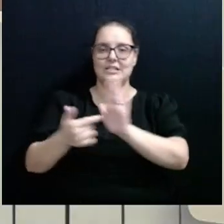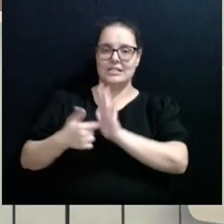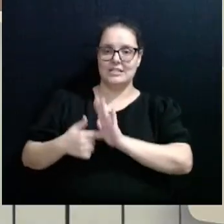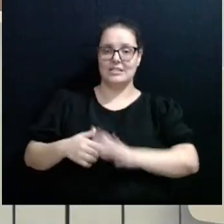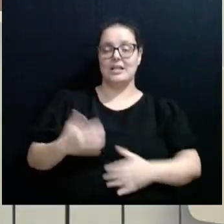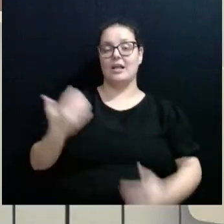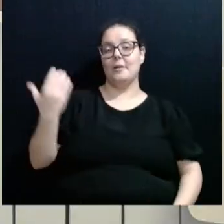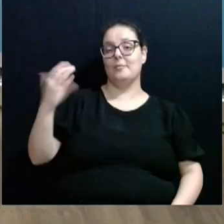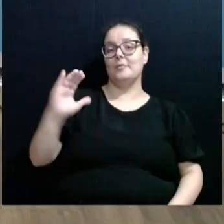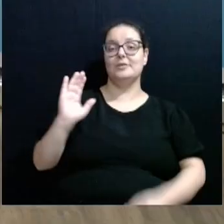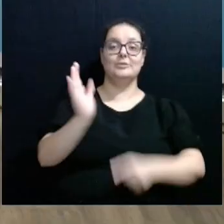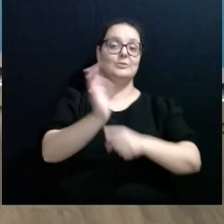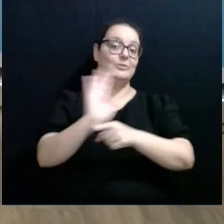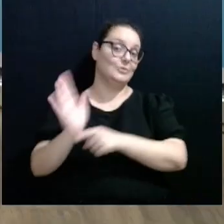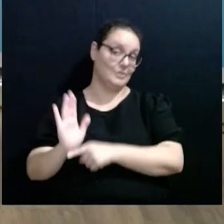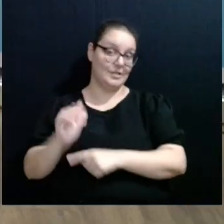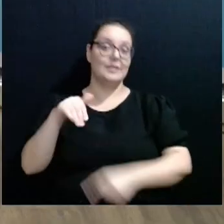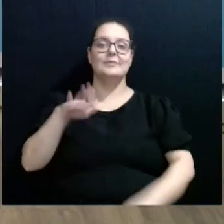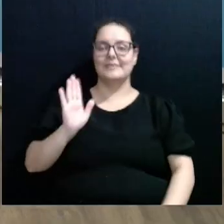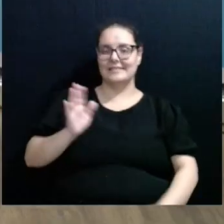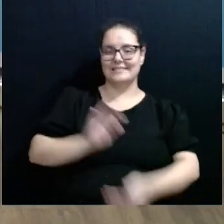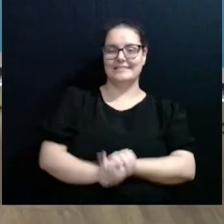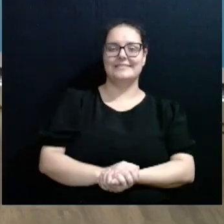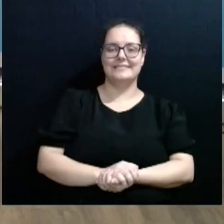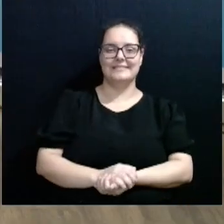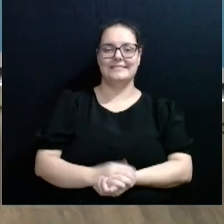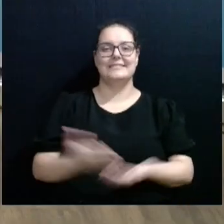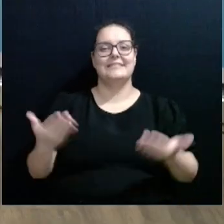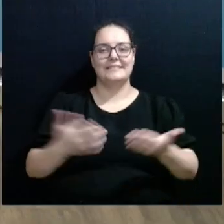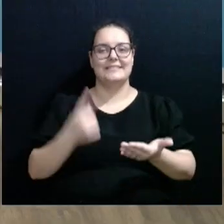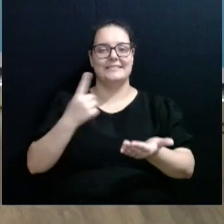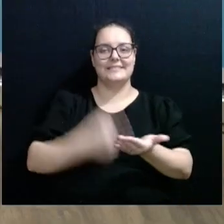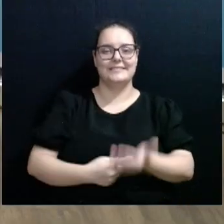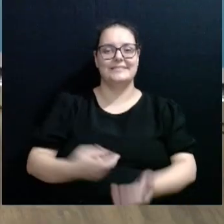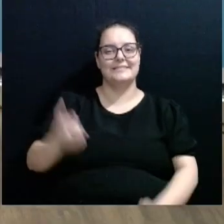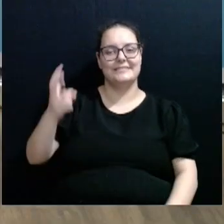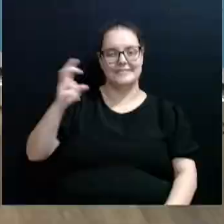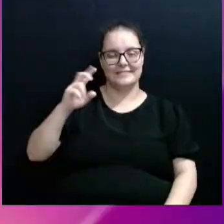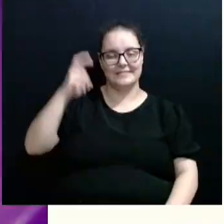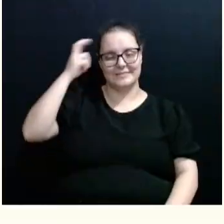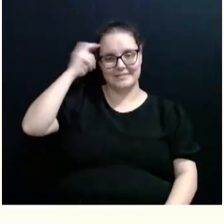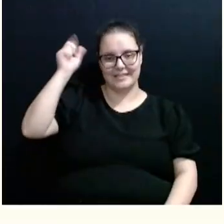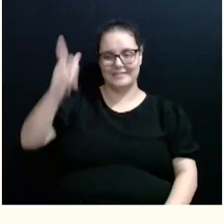e muito mais. A partir de agora é a Agenda Cultural.